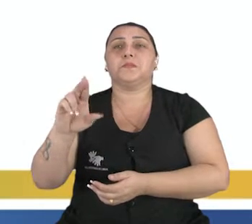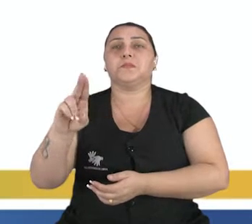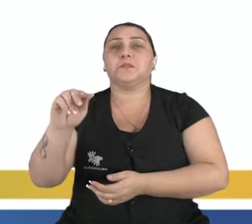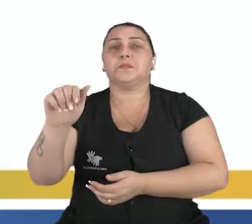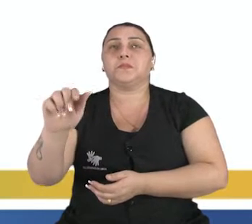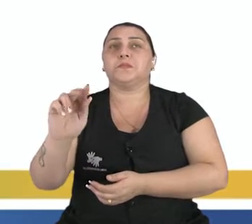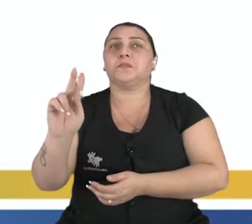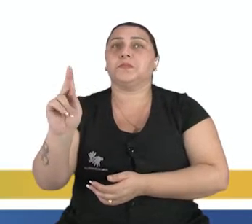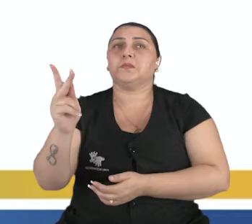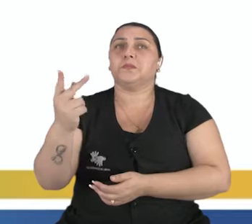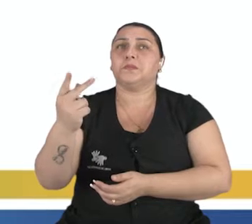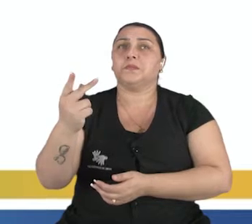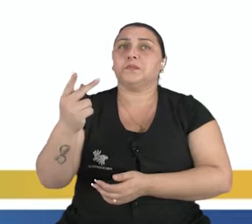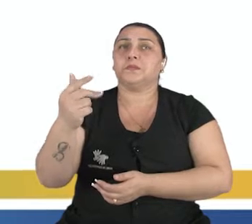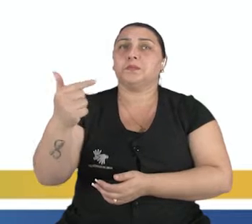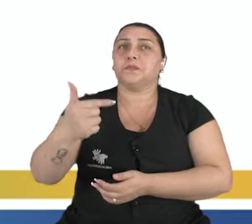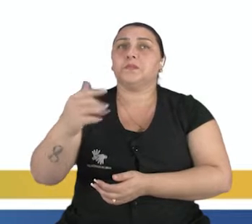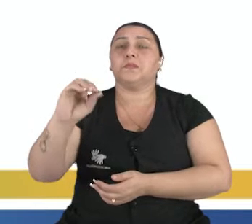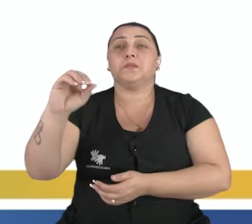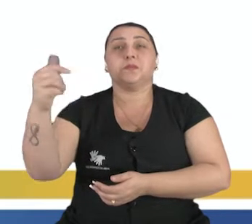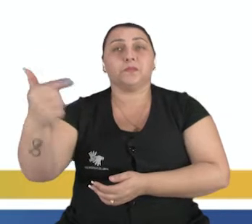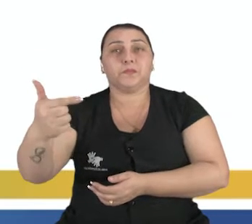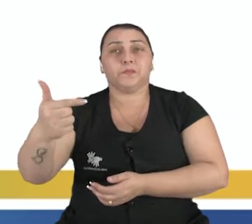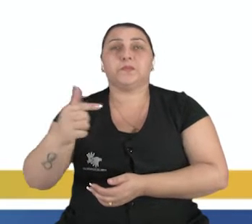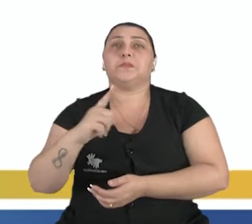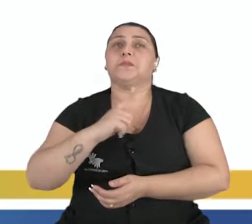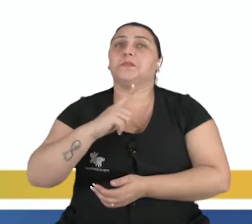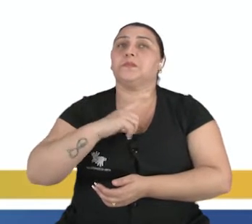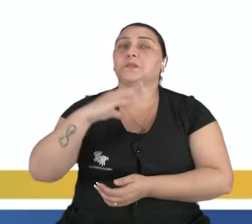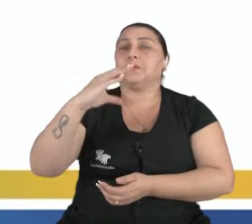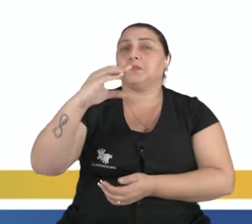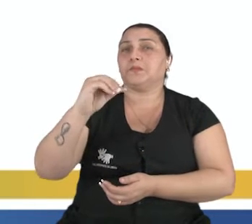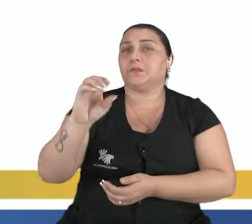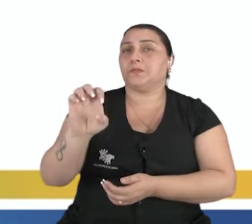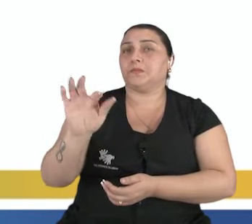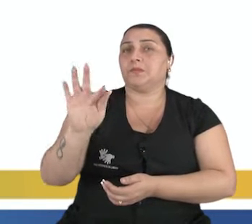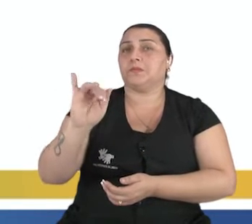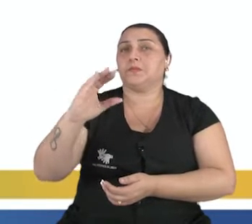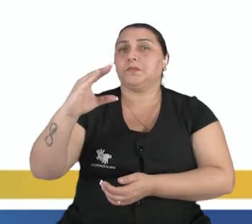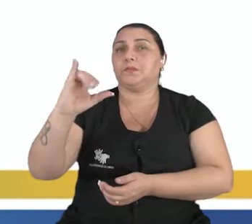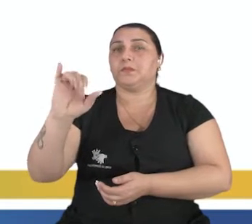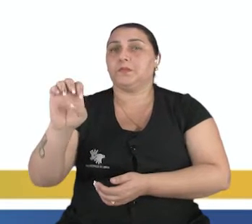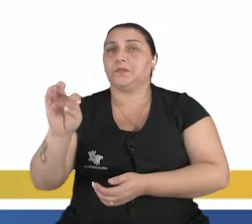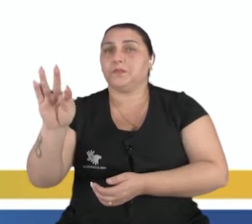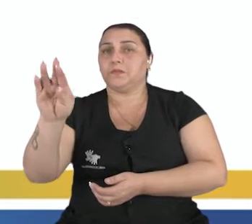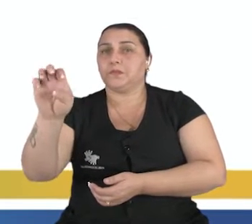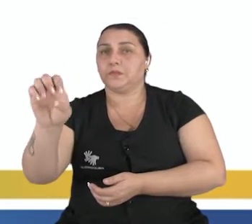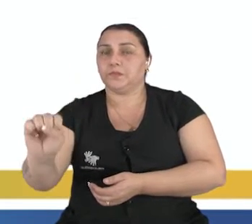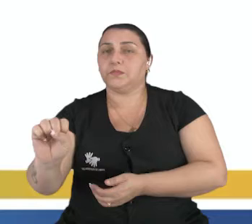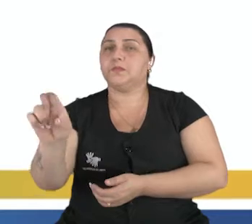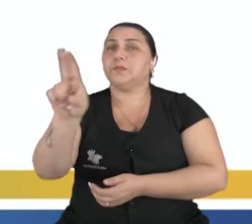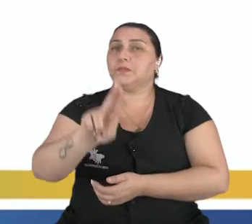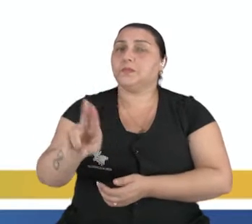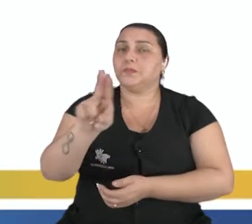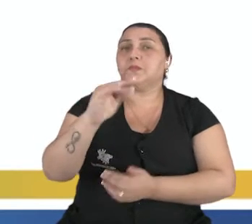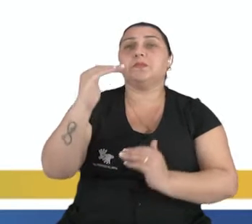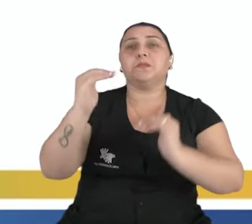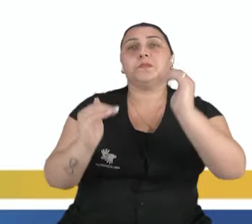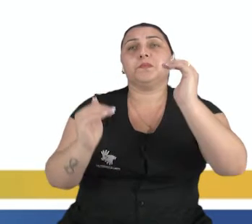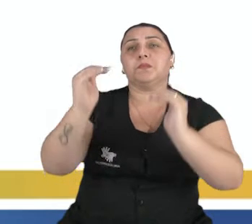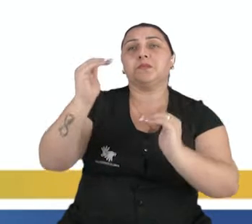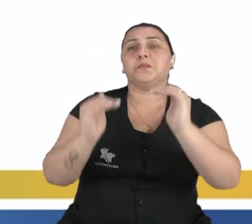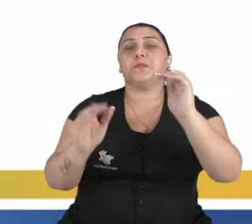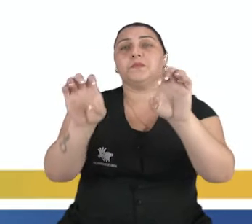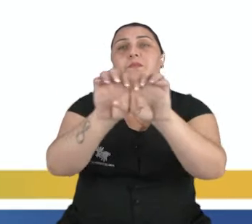H2 e o O2, né? E existem os coeficientes, que são o que é usado para fazer o balanceamento